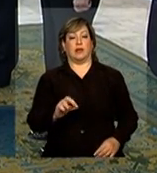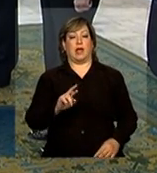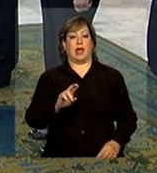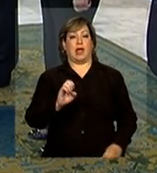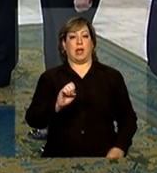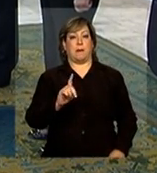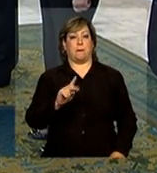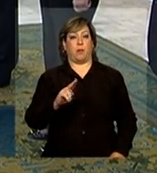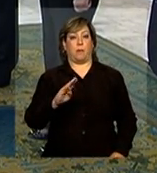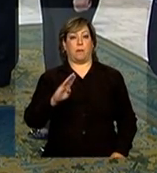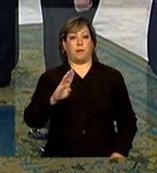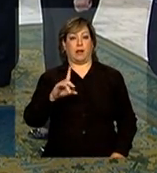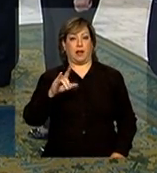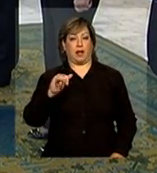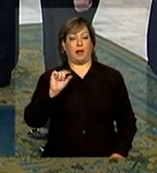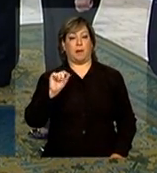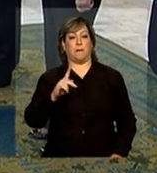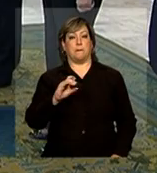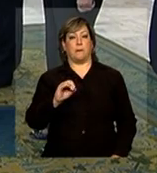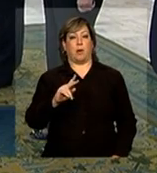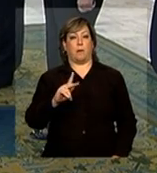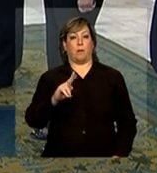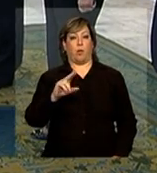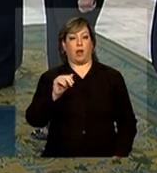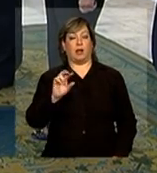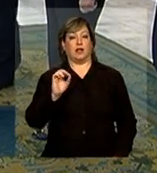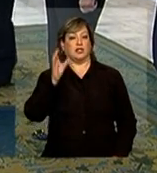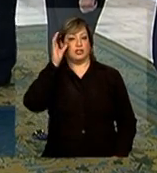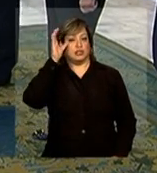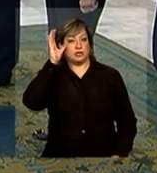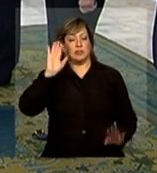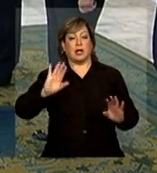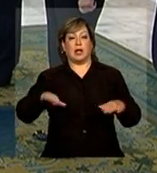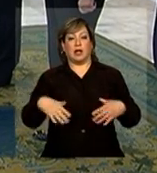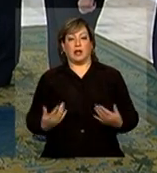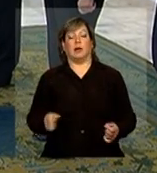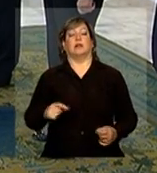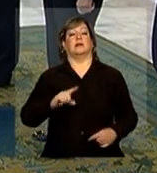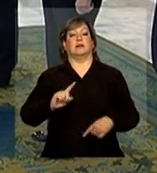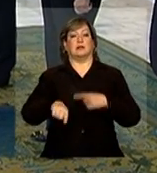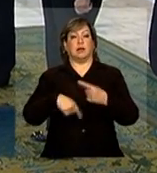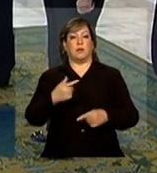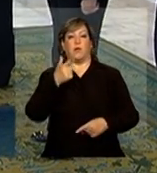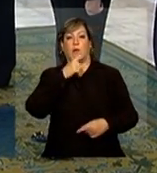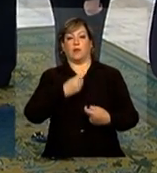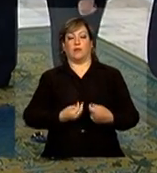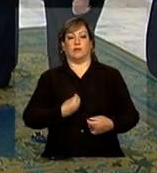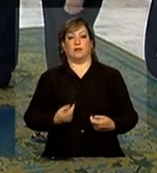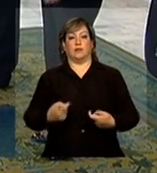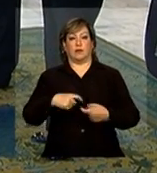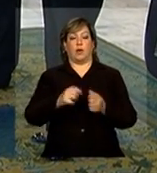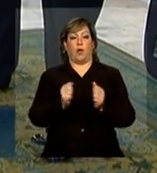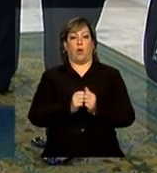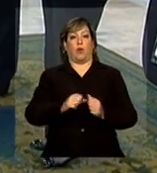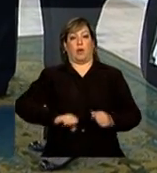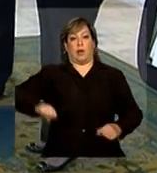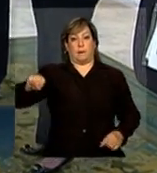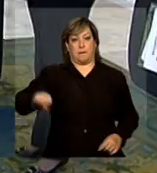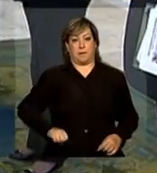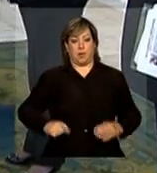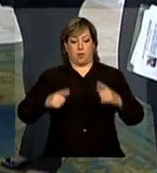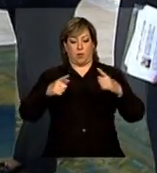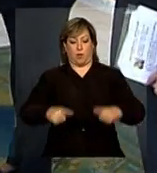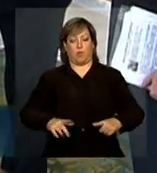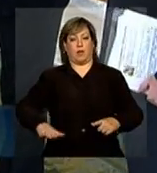China, e em 1974 foram normalizadas com a criação e funcionamento da Embaixada do Brasil em Pequim e